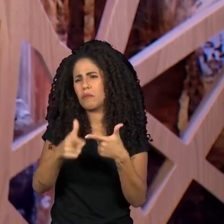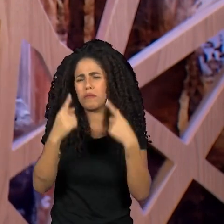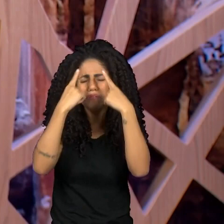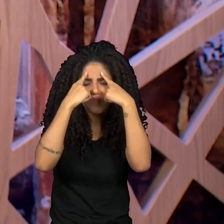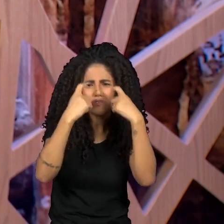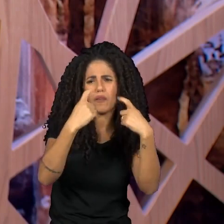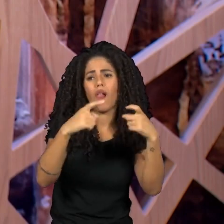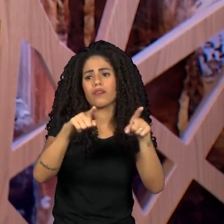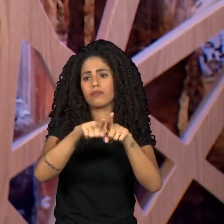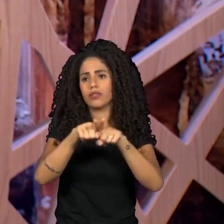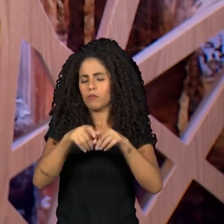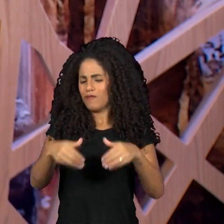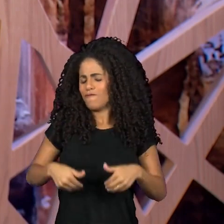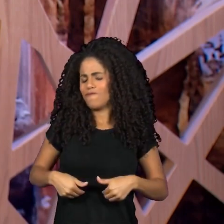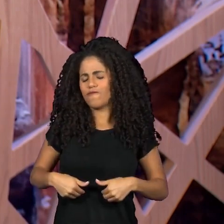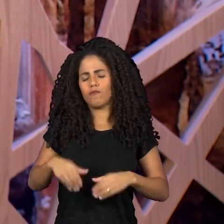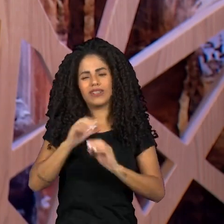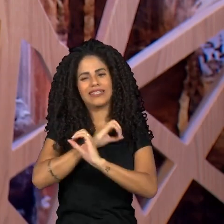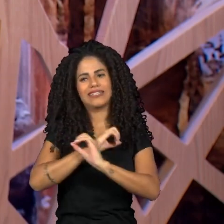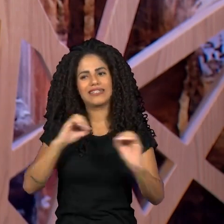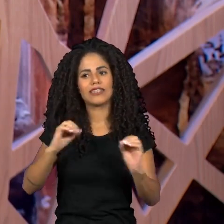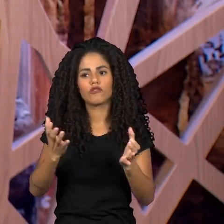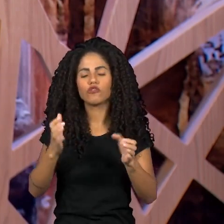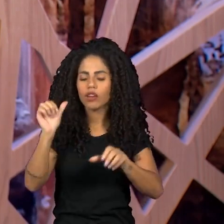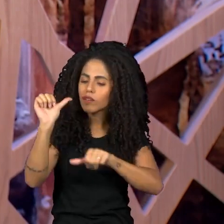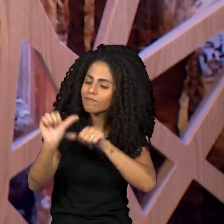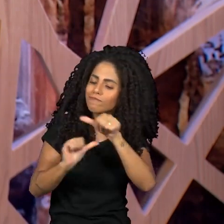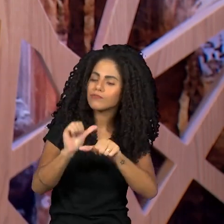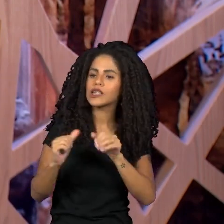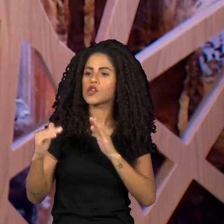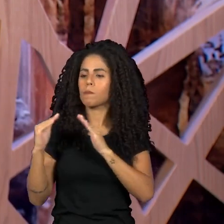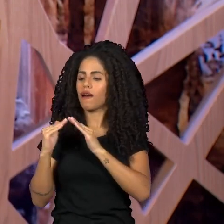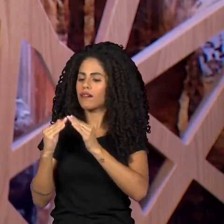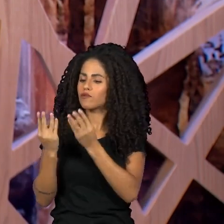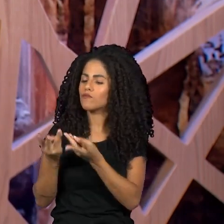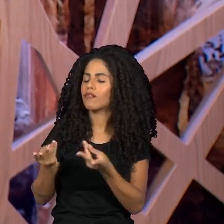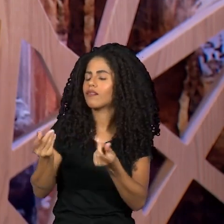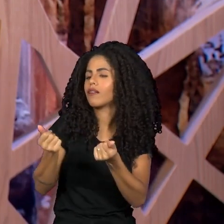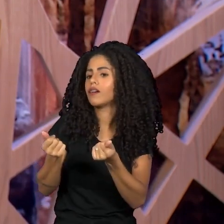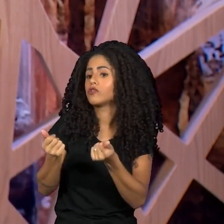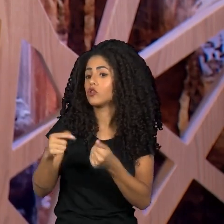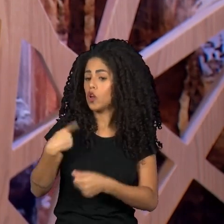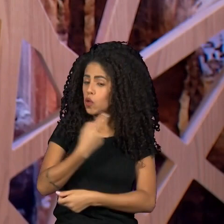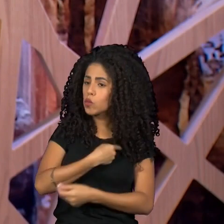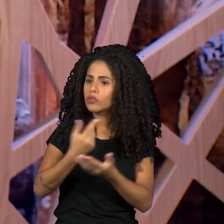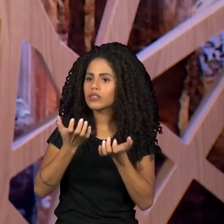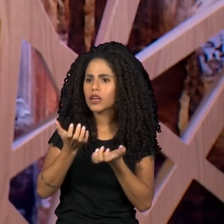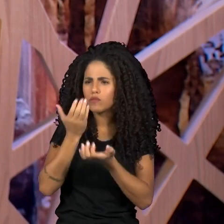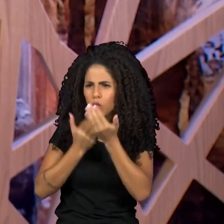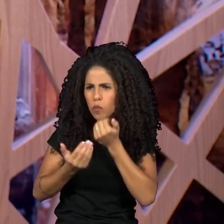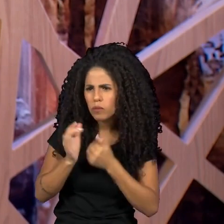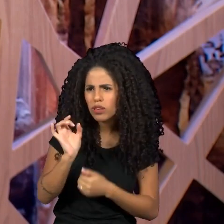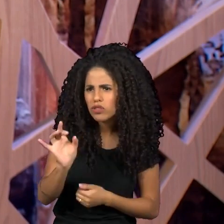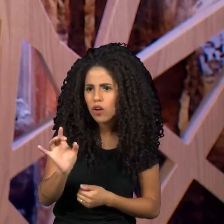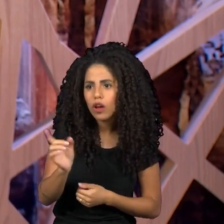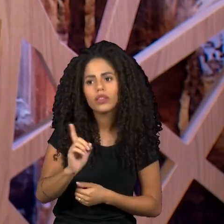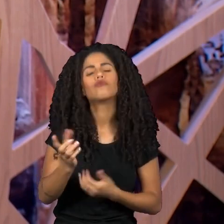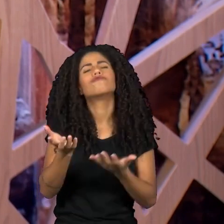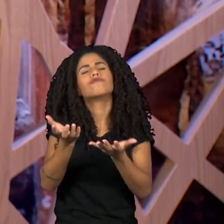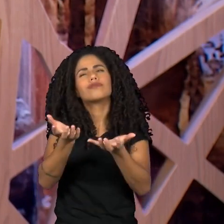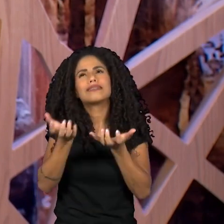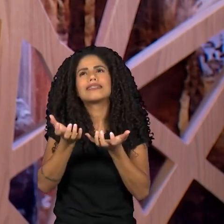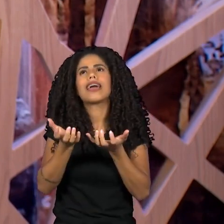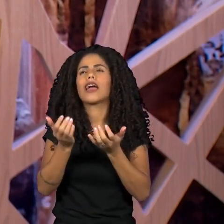que a gente passe fome, a gente quer morar num lugar digno, mas também a gente não quer só comida, né, como já diz a música, a gente